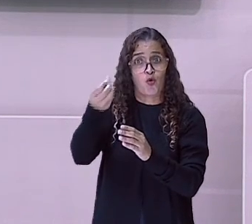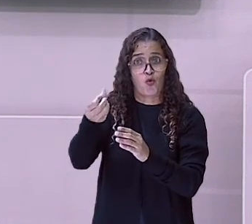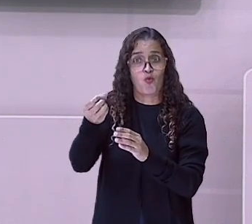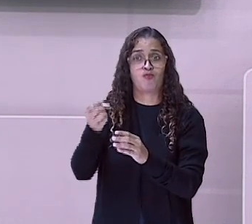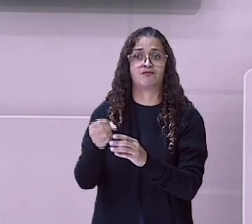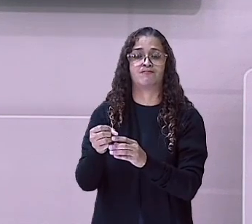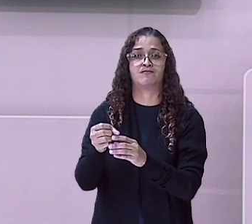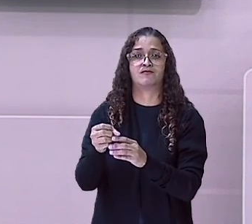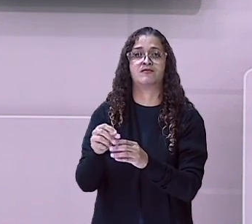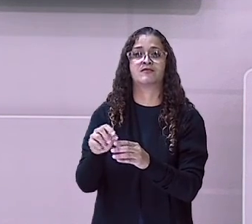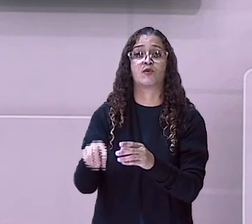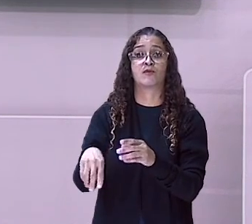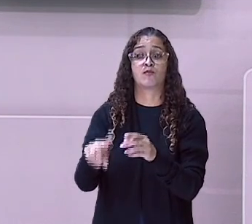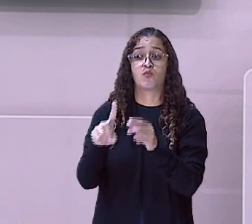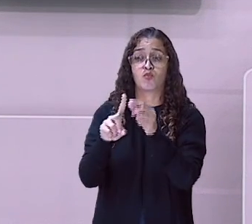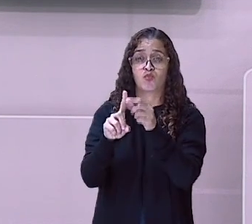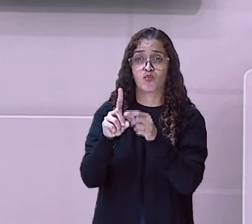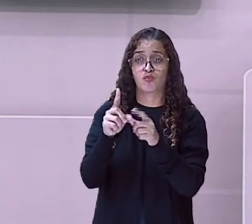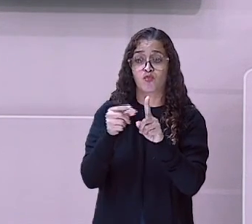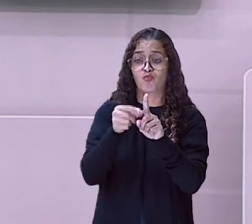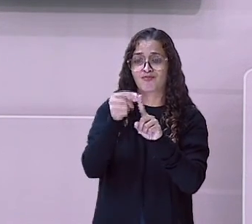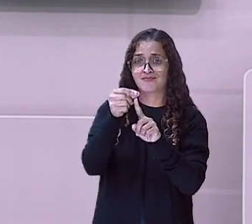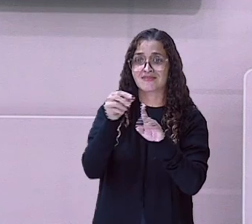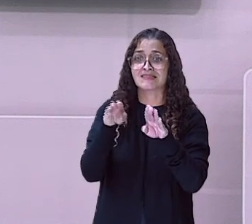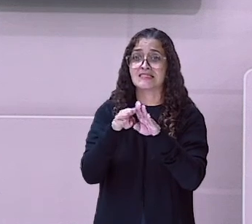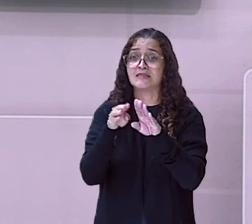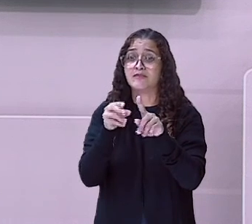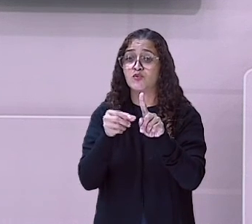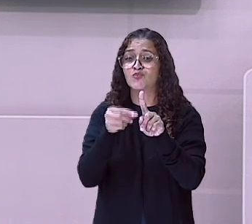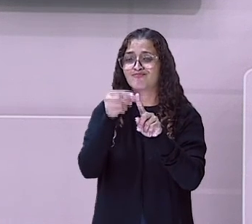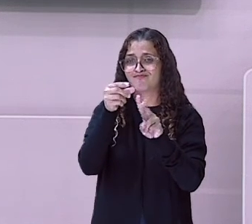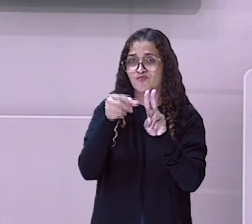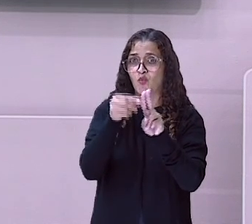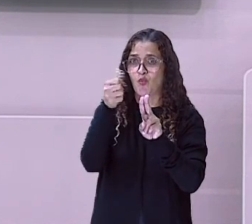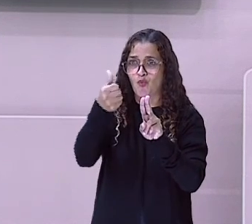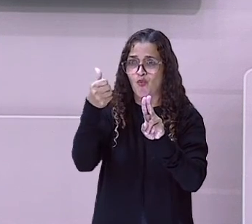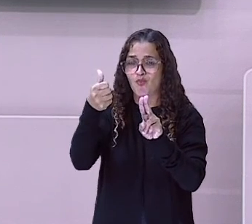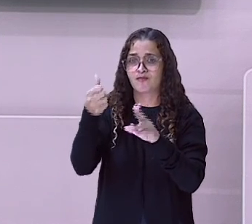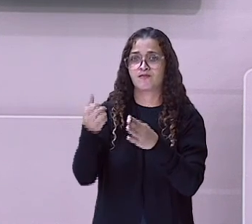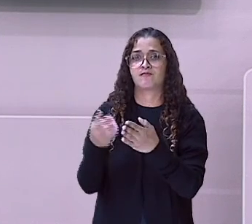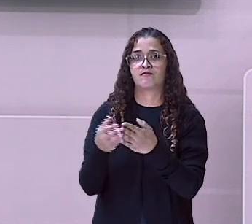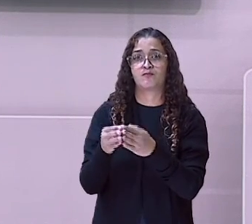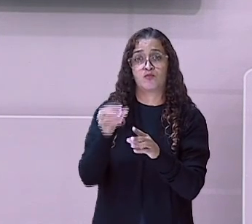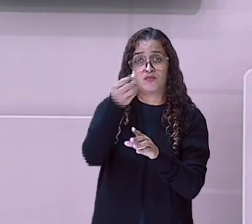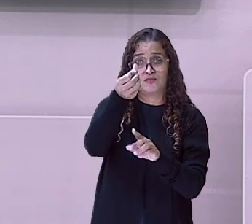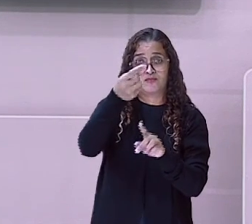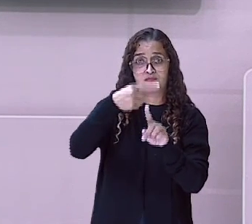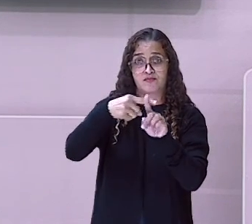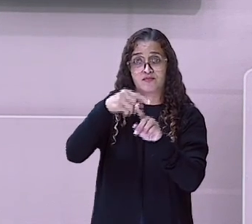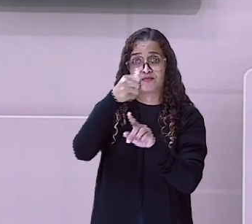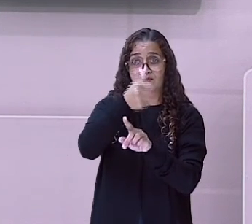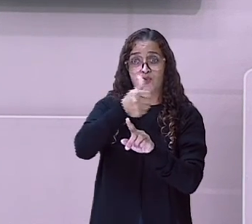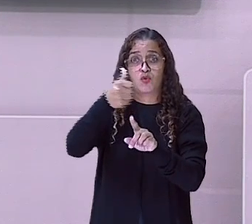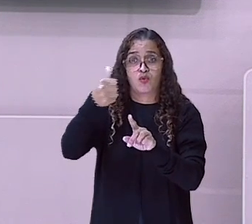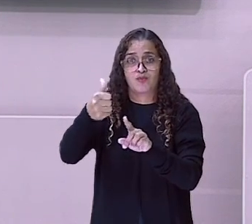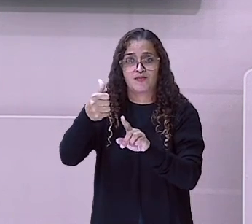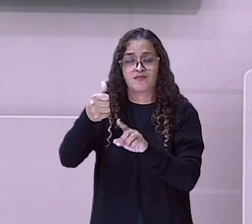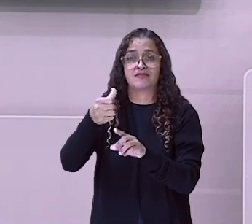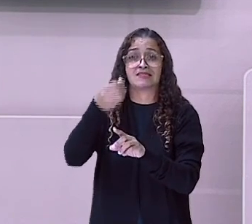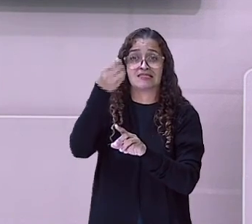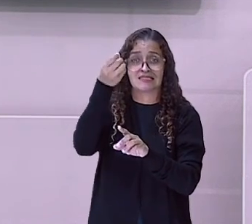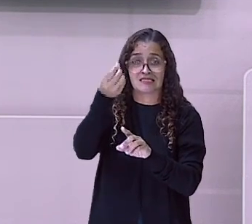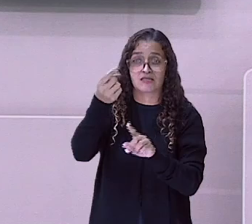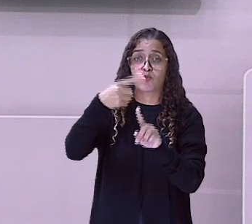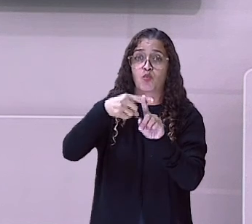unidade. Então, vamos somar, olha, unidade com unidade. Então, 6 com 1, mais 1 é